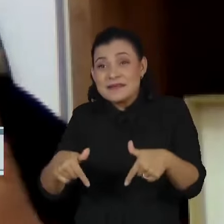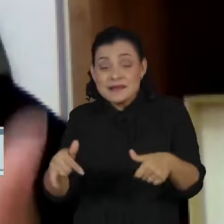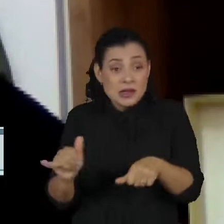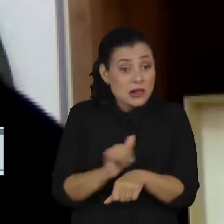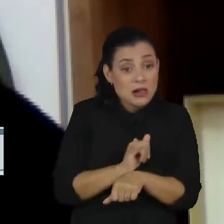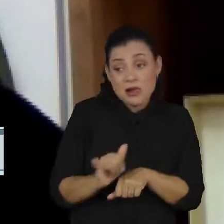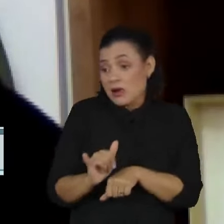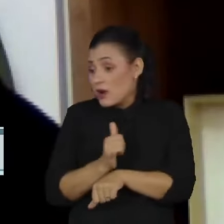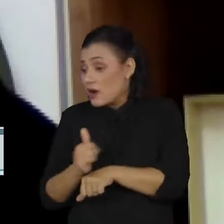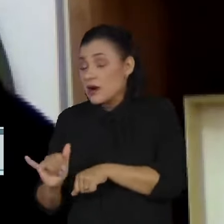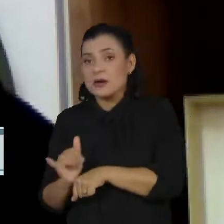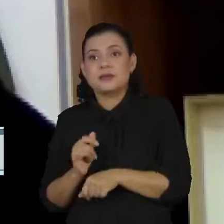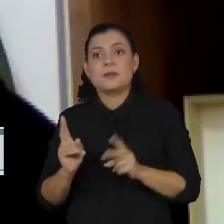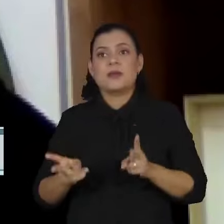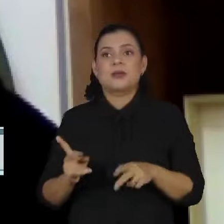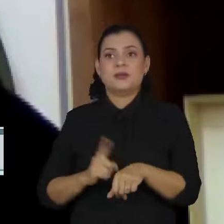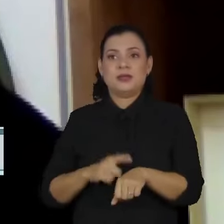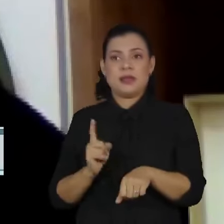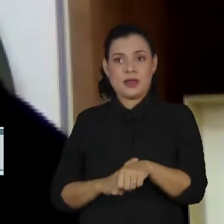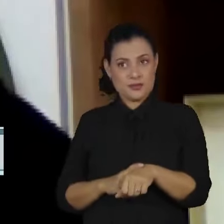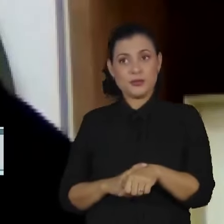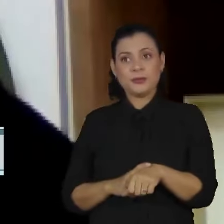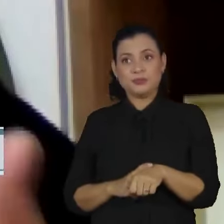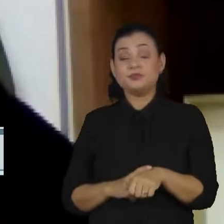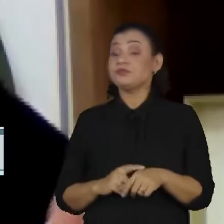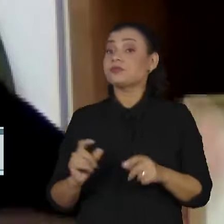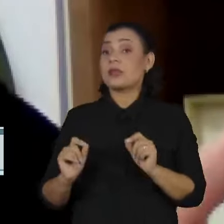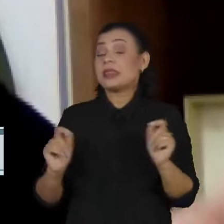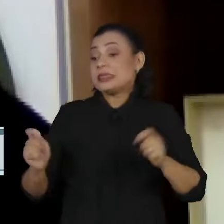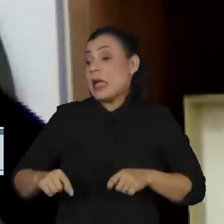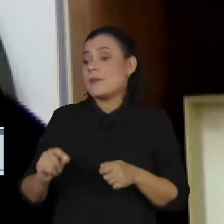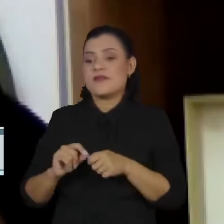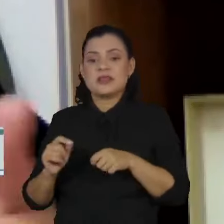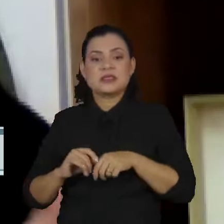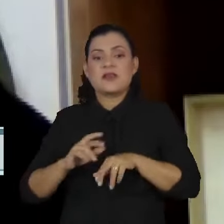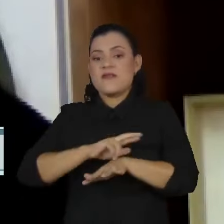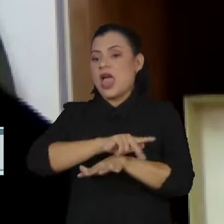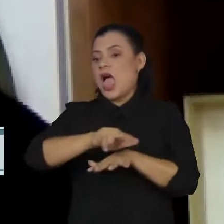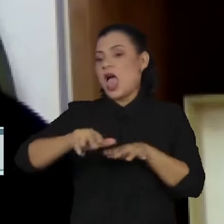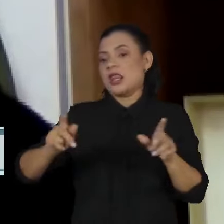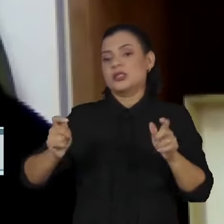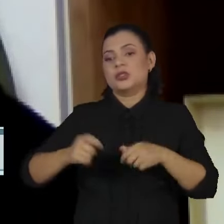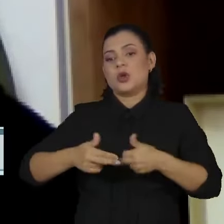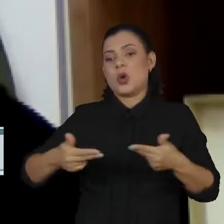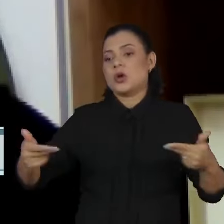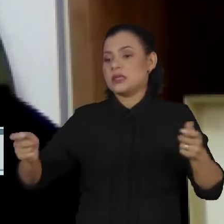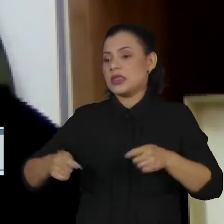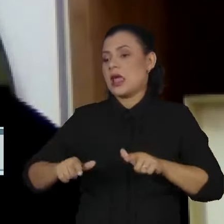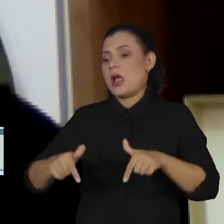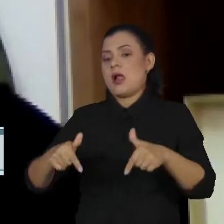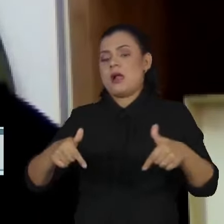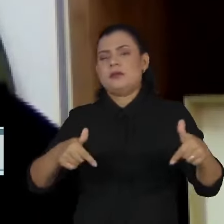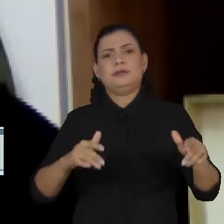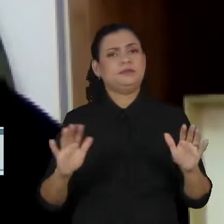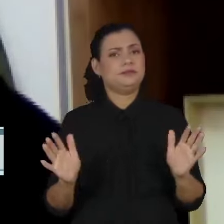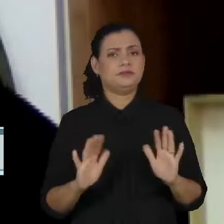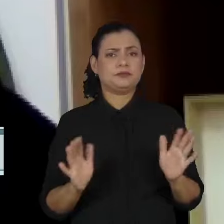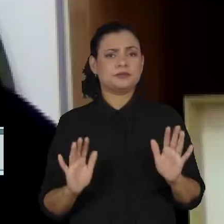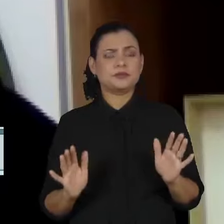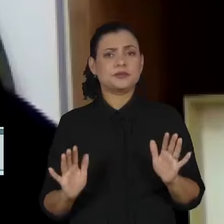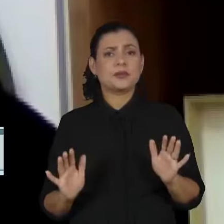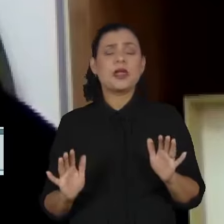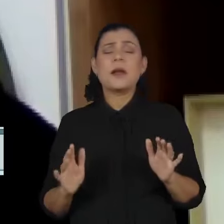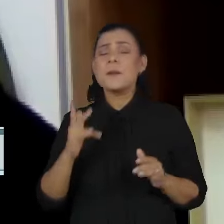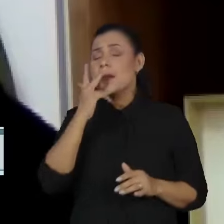a acumular tarefas, né? A ser aquela que precisa fazer várias coisas, a dar conta de várias coisas. E essa